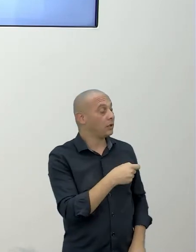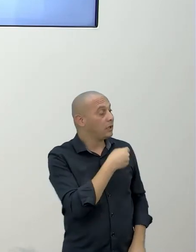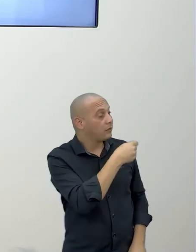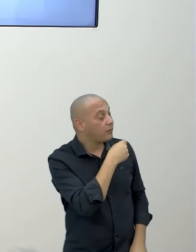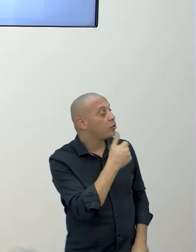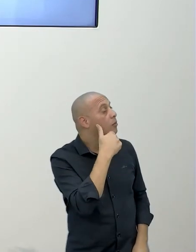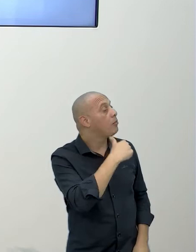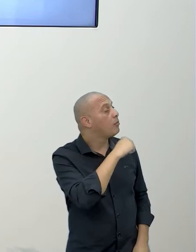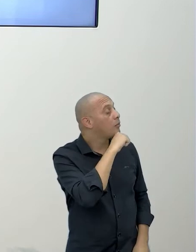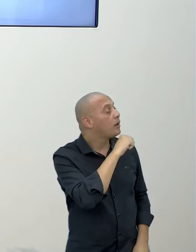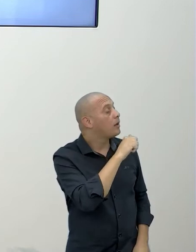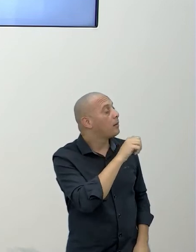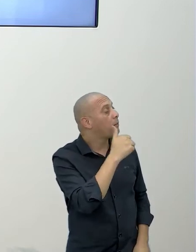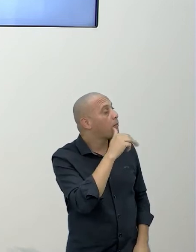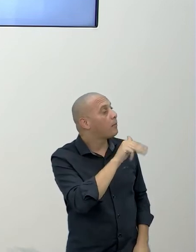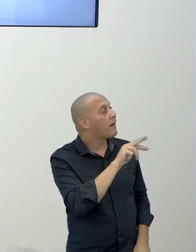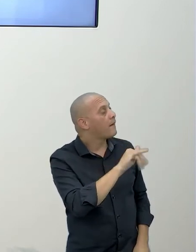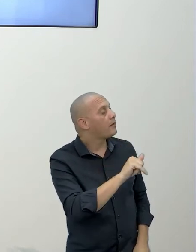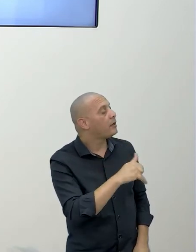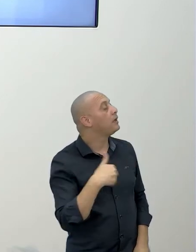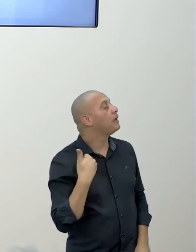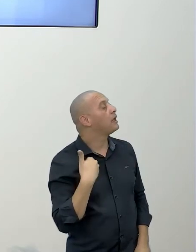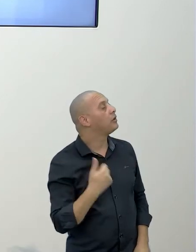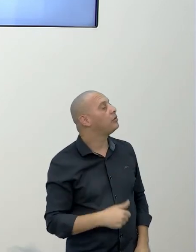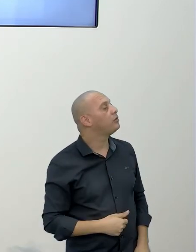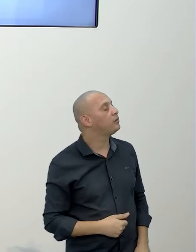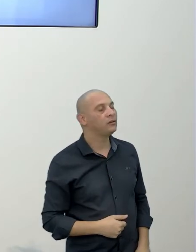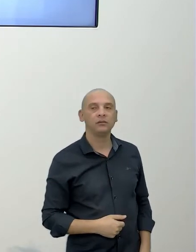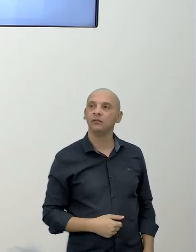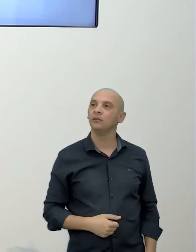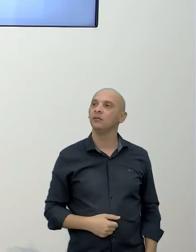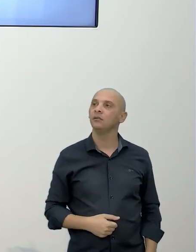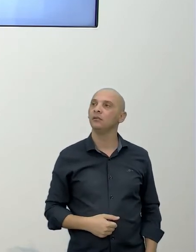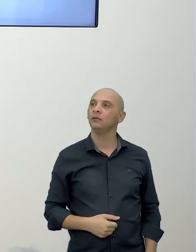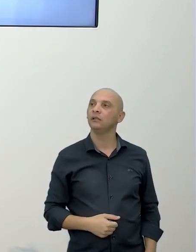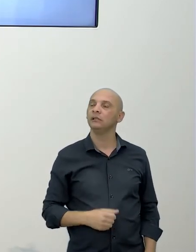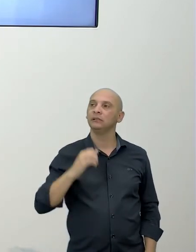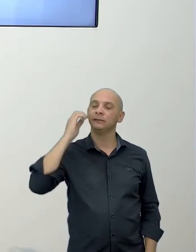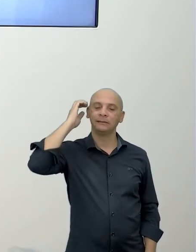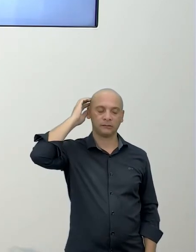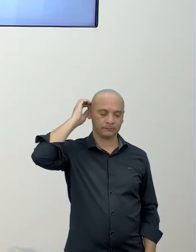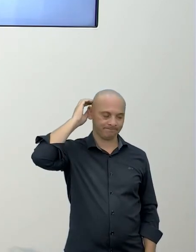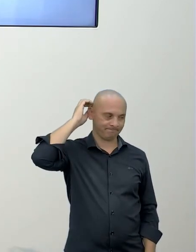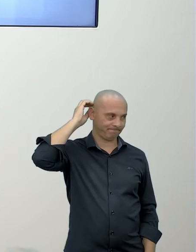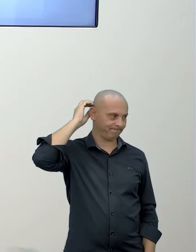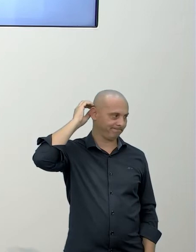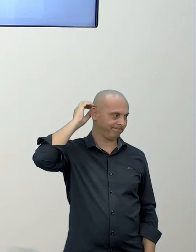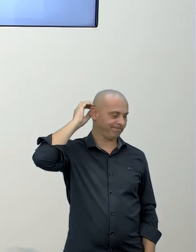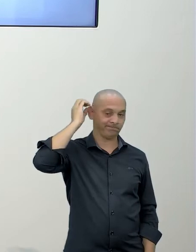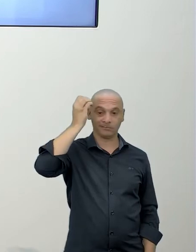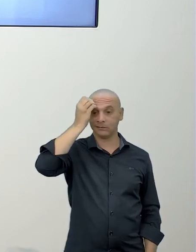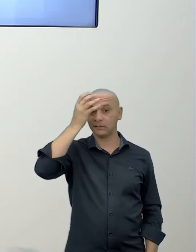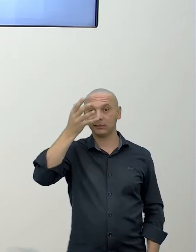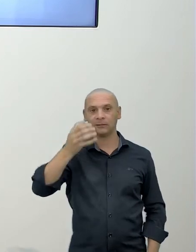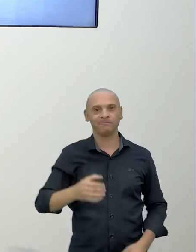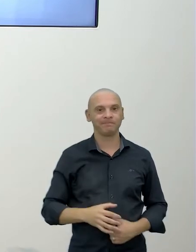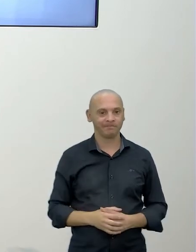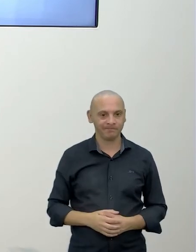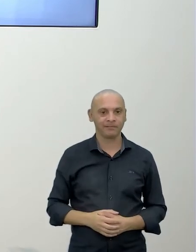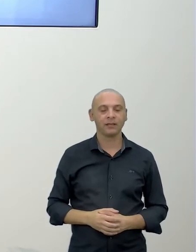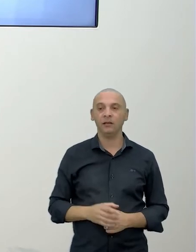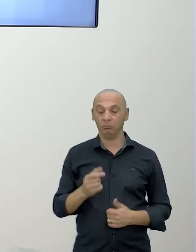você tenha um registro. Porque se alguém perguntar para você depois, tá, você entrevistou a Dona Maria. Quantos anos tem a Dona